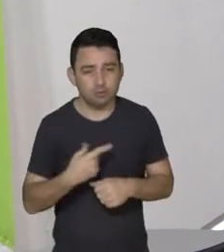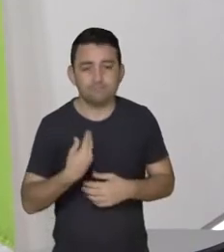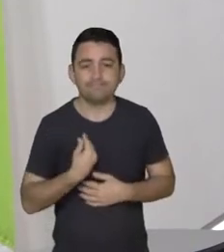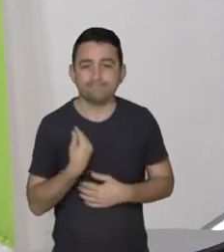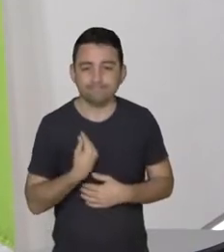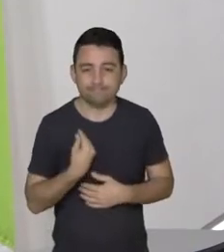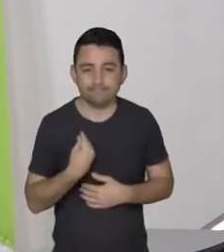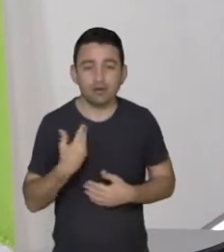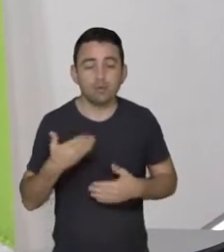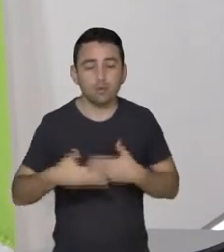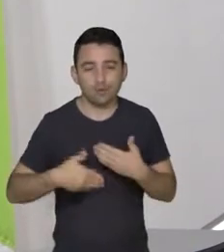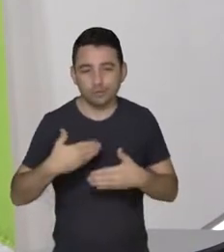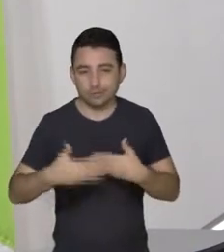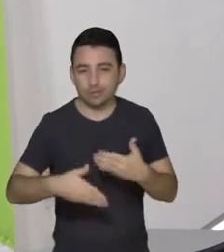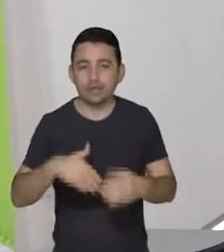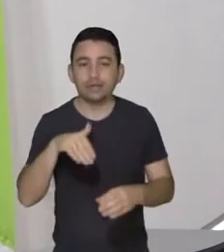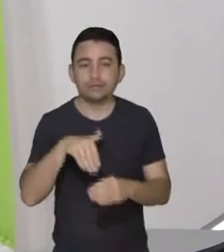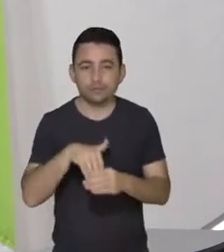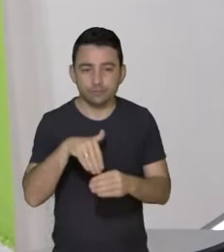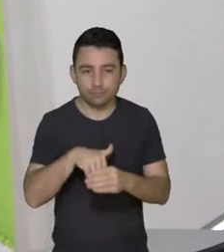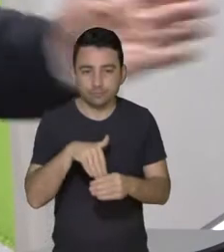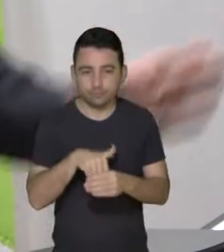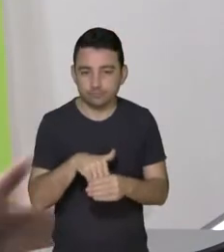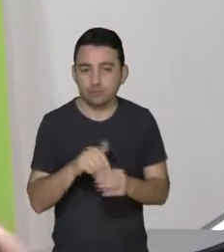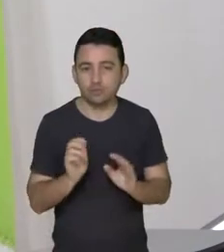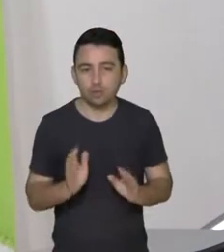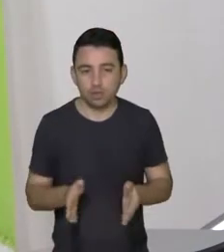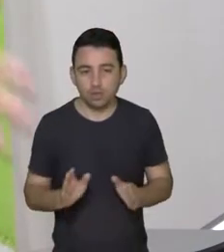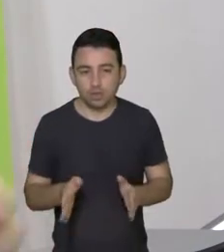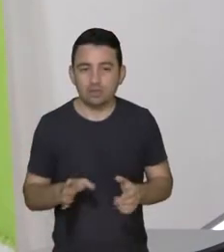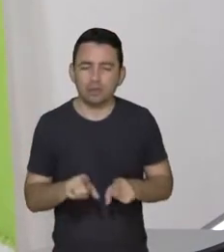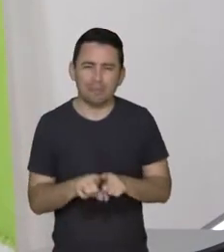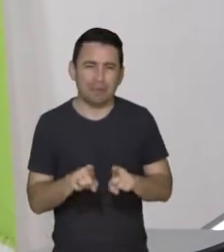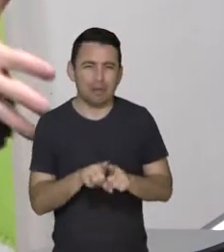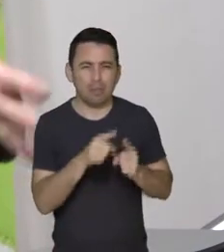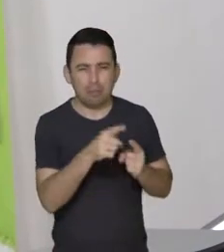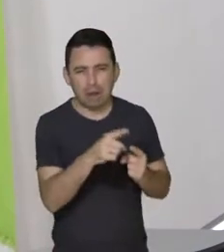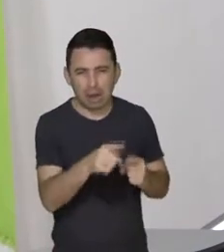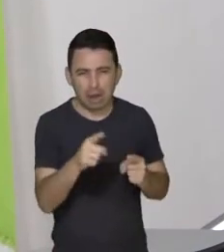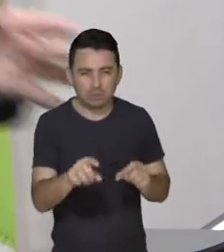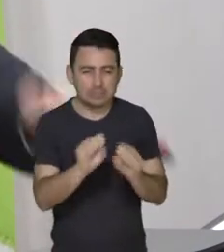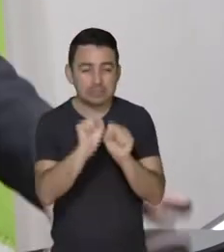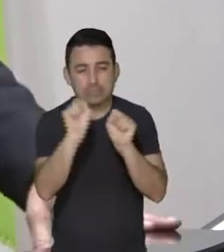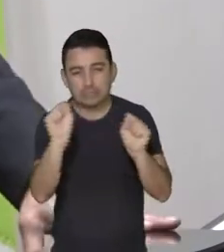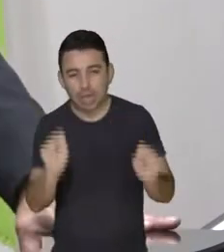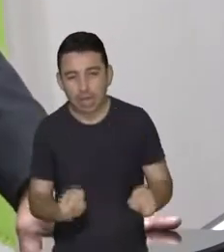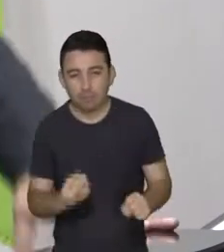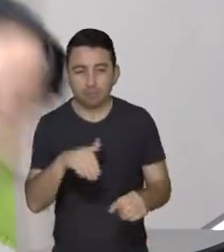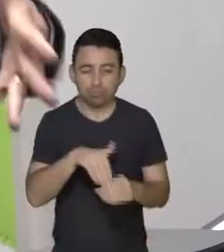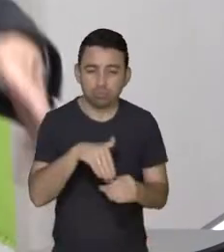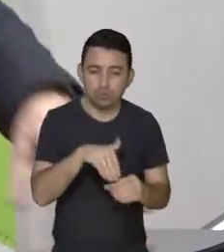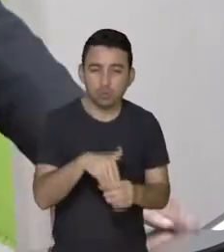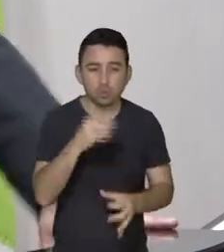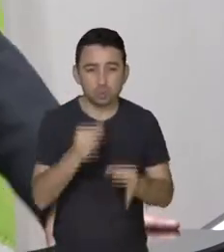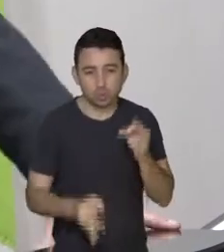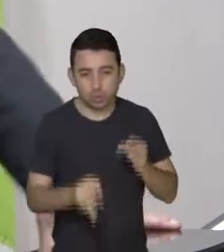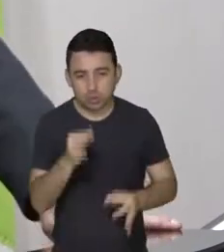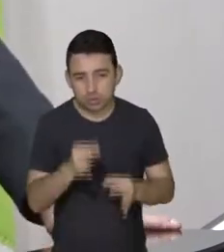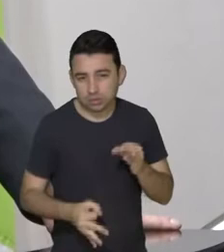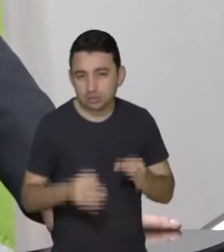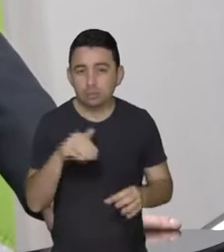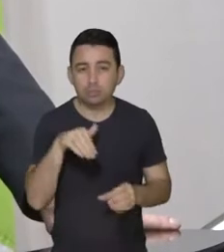eleitoral em que se também atacou o sistema eleitoral se atacou justiça eleitoral e vemos